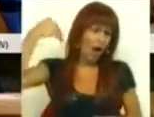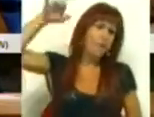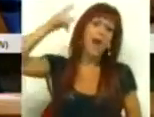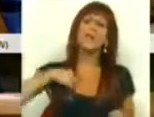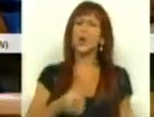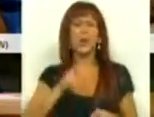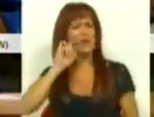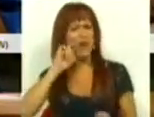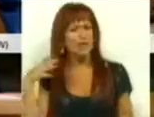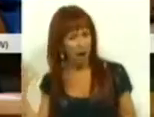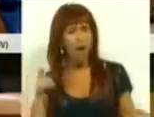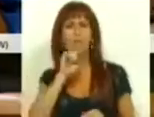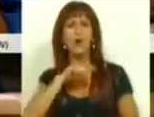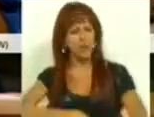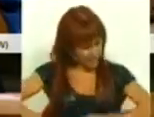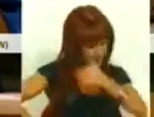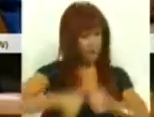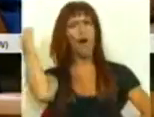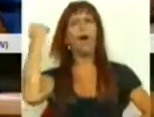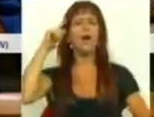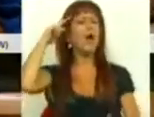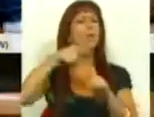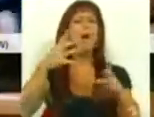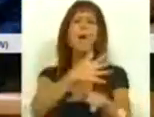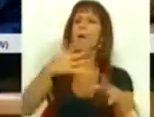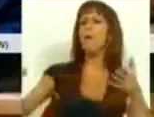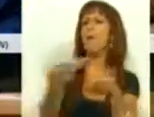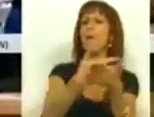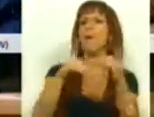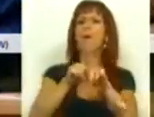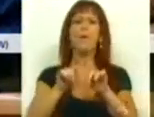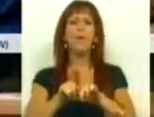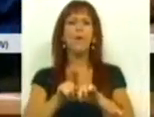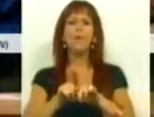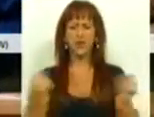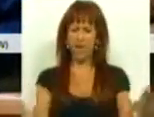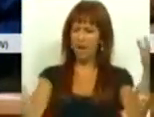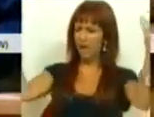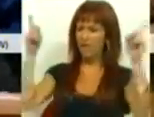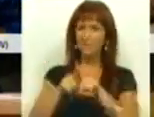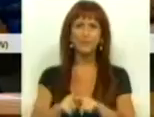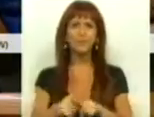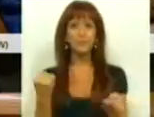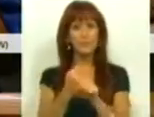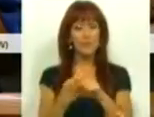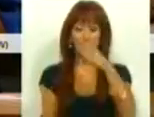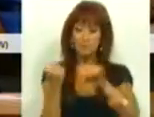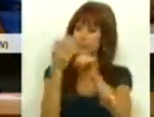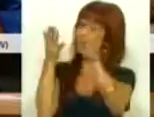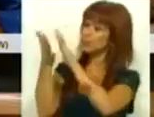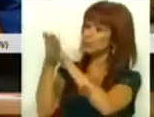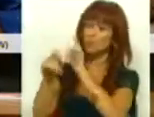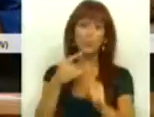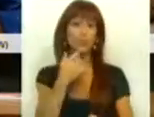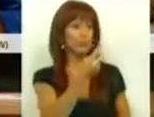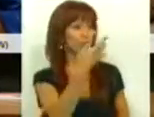venho defendendo, espero que possa ser ganha em prol do crescimento económico, do dinamismo da atividade, da criação de emprego,